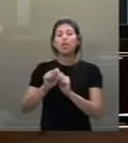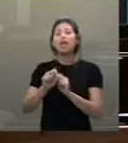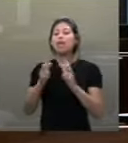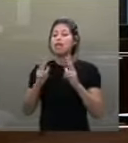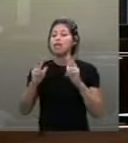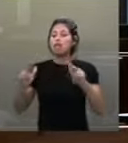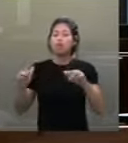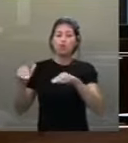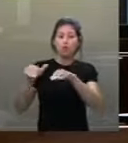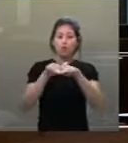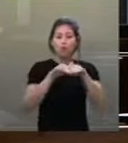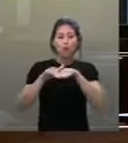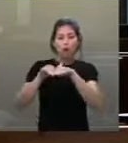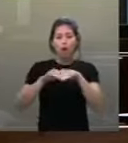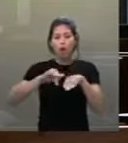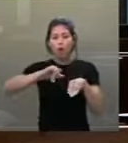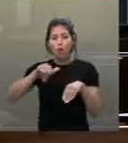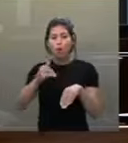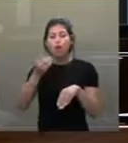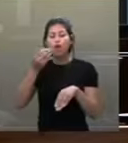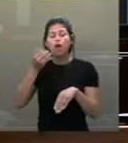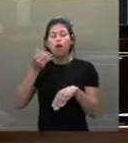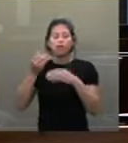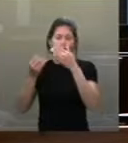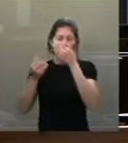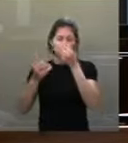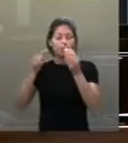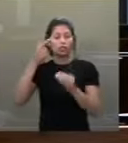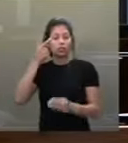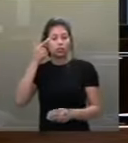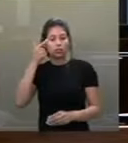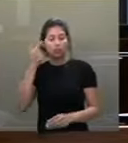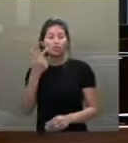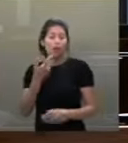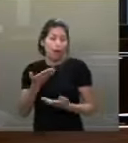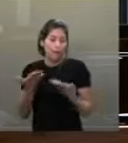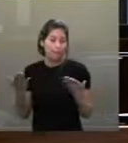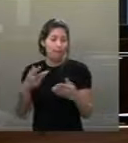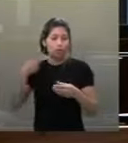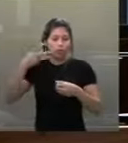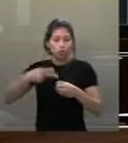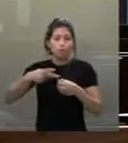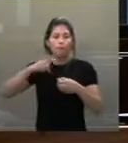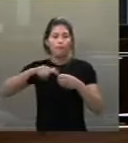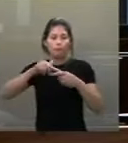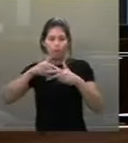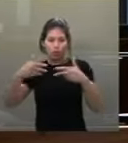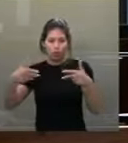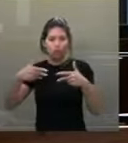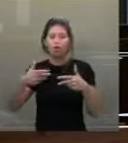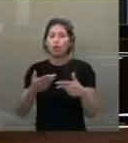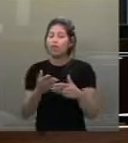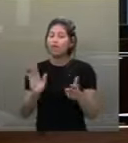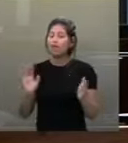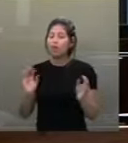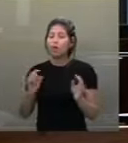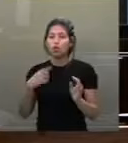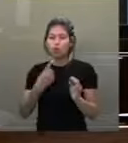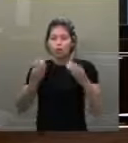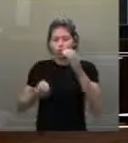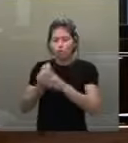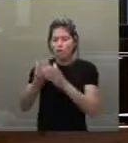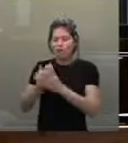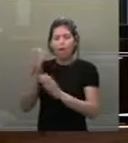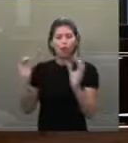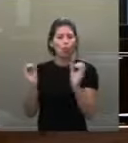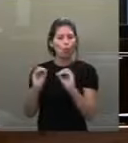uma Tuvalu de derivados de petróleo. Ou seja, nós não produzimos nada, como se não produzíssemos nada no país. Como